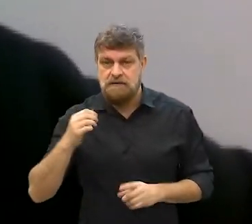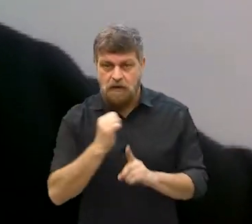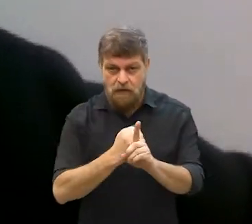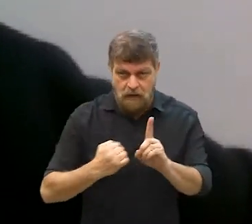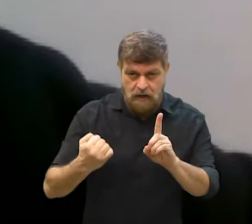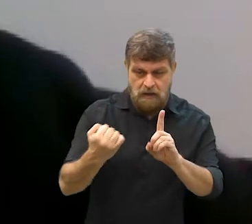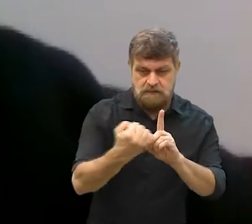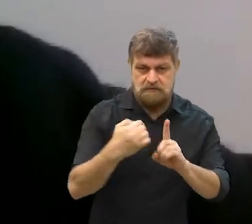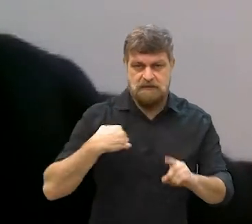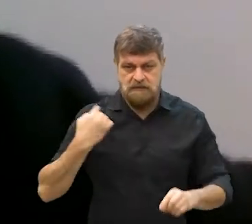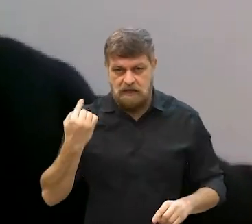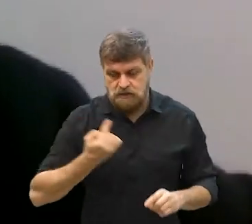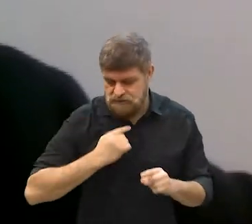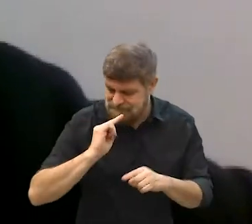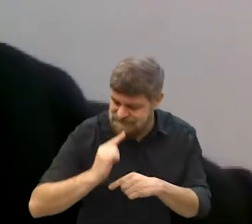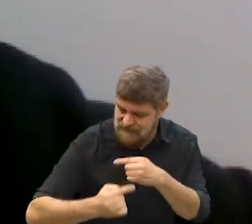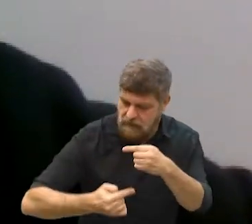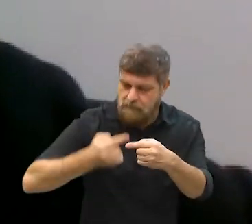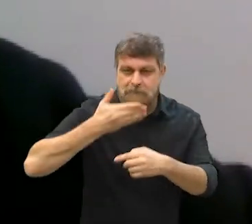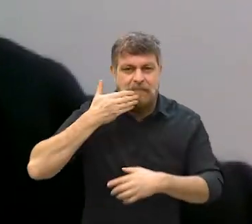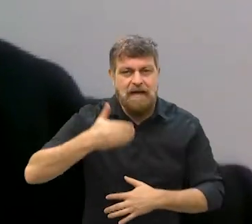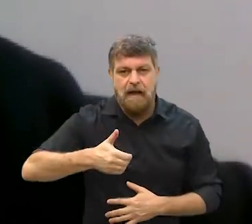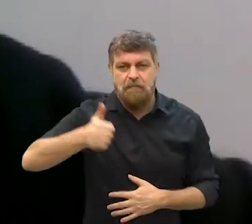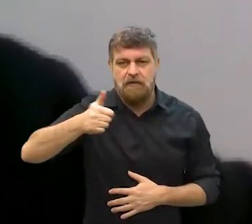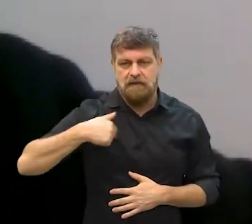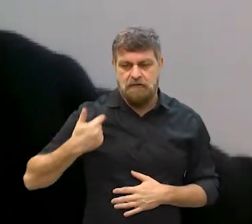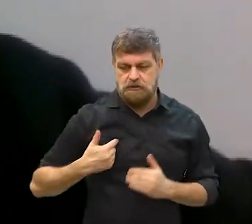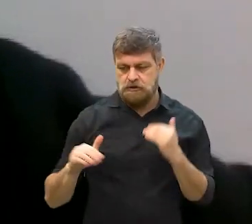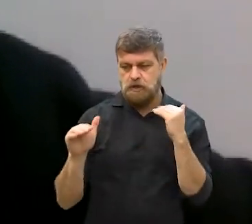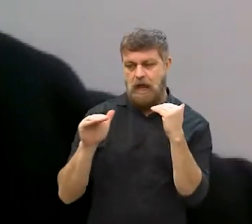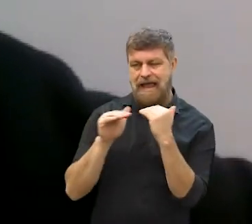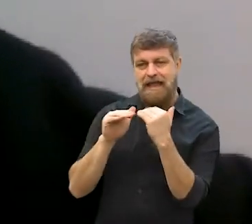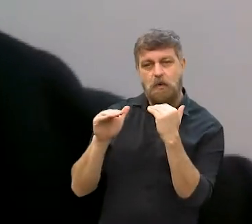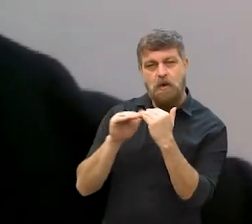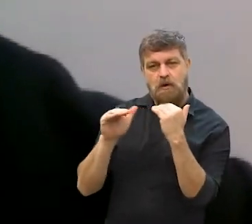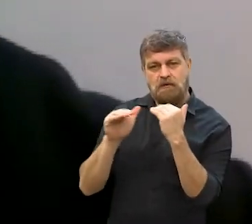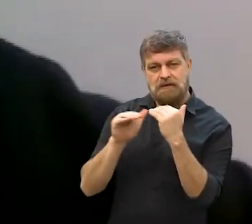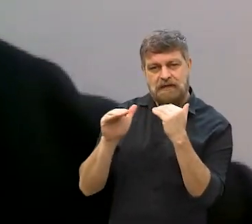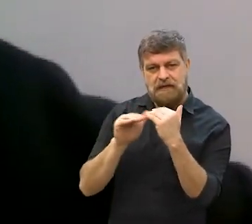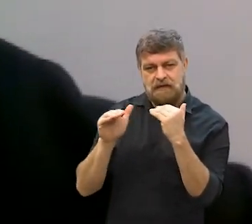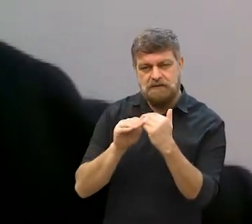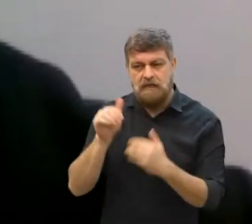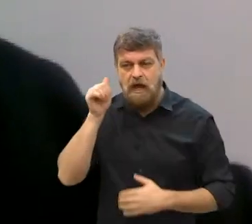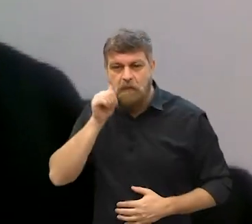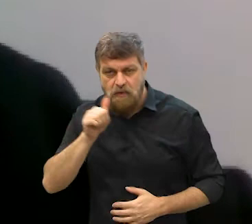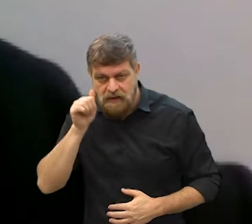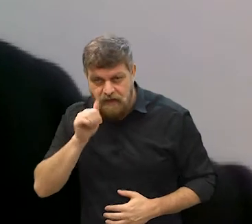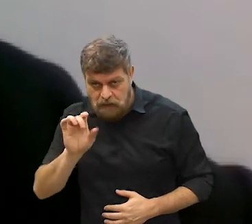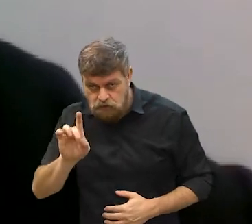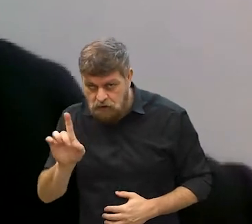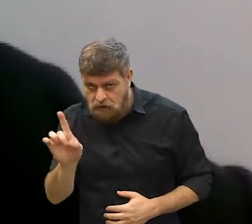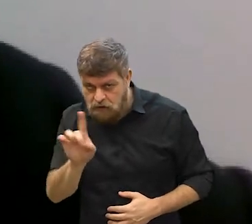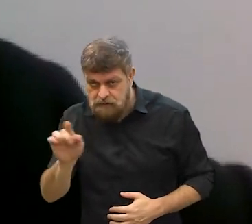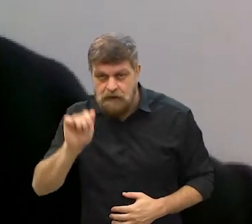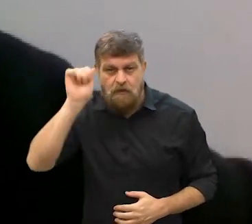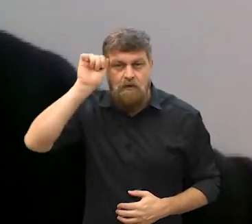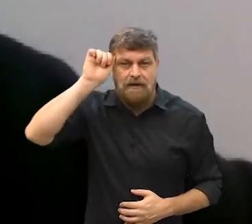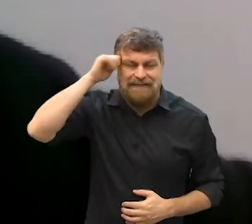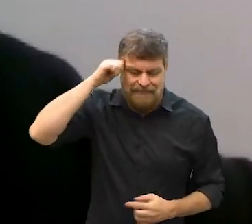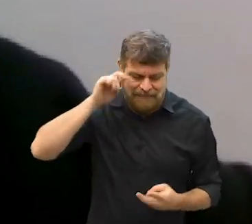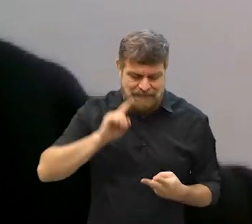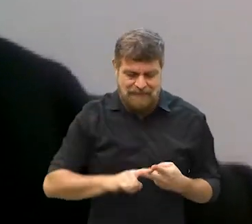sociedade a gente vai ser cada vez melhor assim que a gente conseguir dar igualdade, não só para as mulheres, mas para os